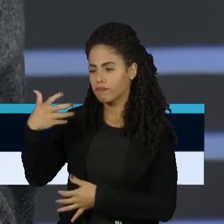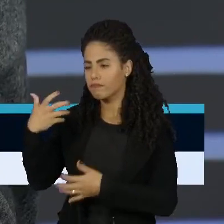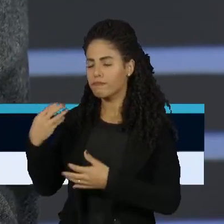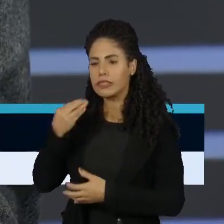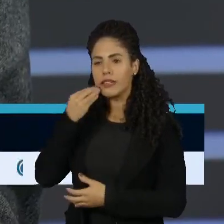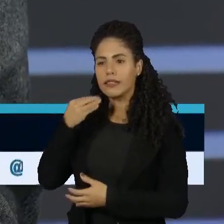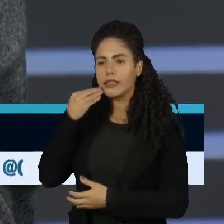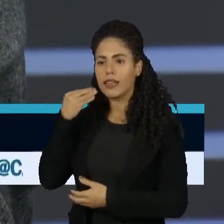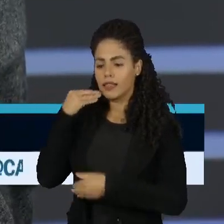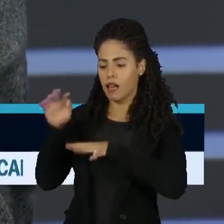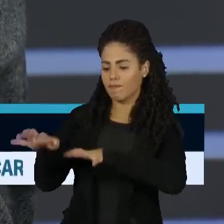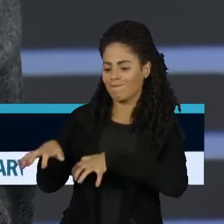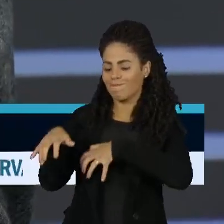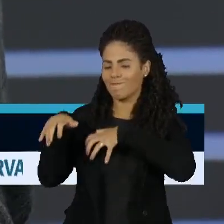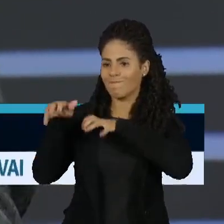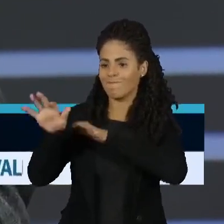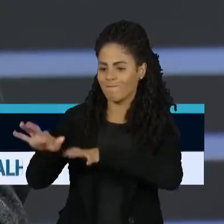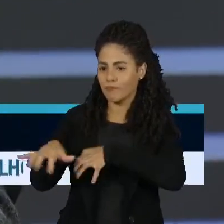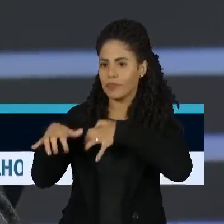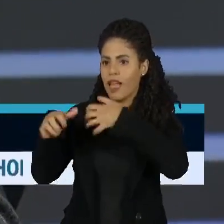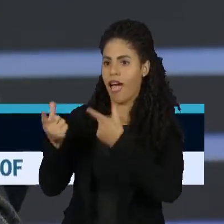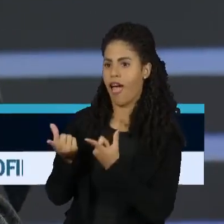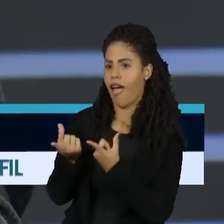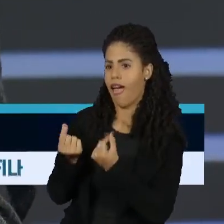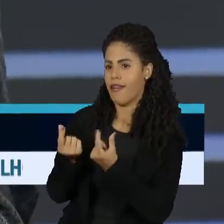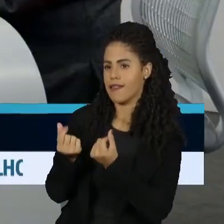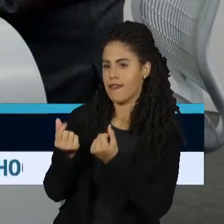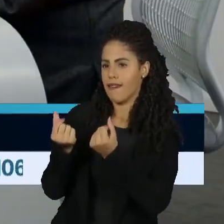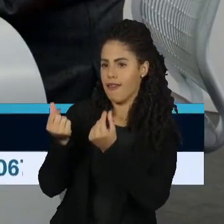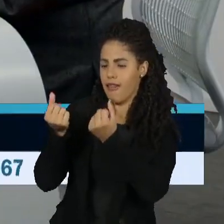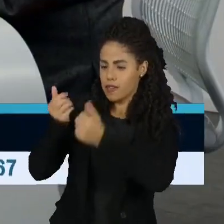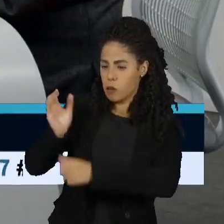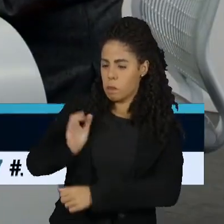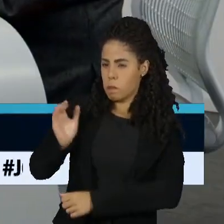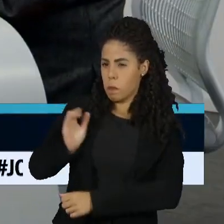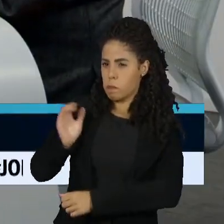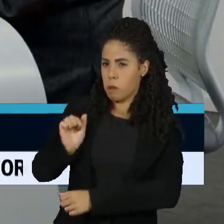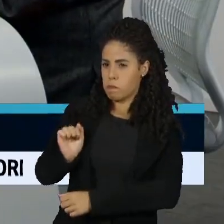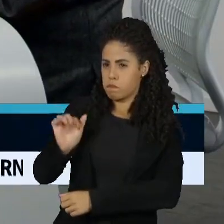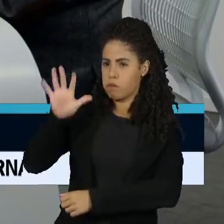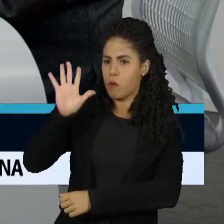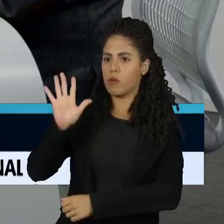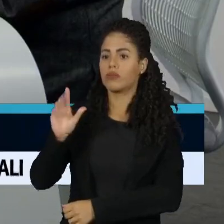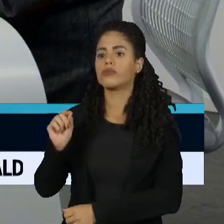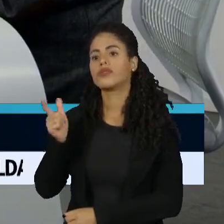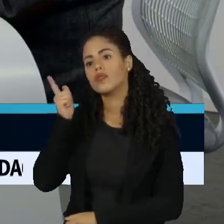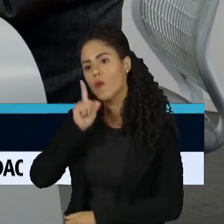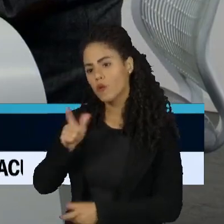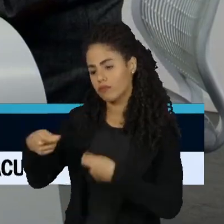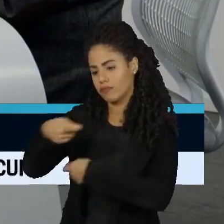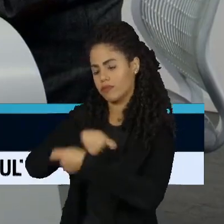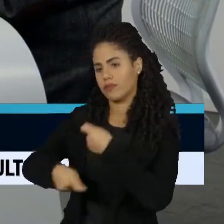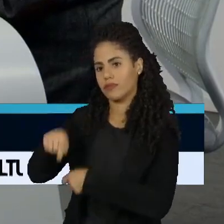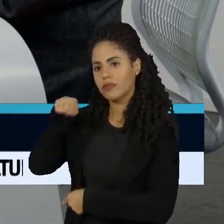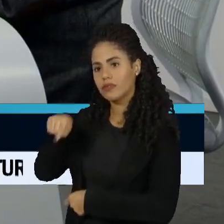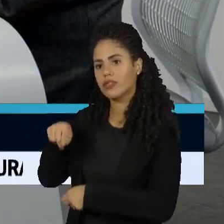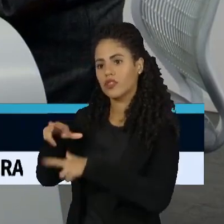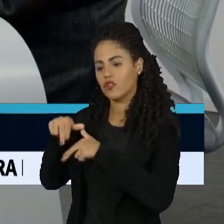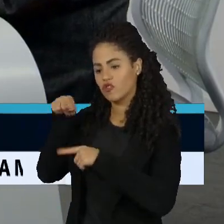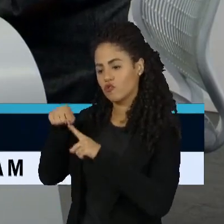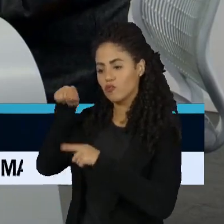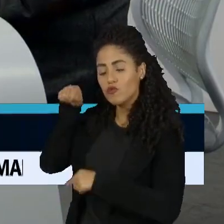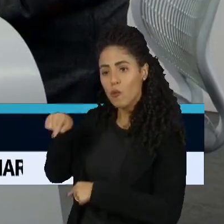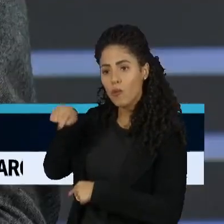que a mineração que a riqueza certo e grande parte do capitalismo foi feito em cima desse tipo de coisa